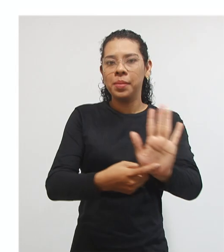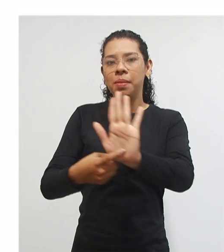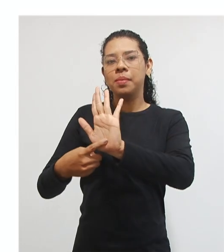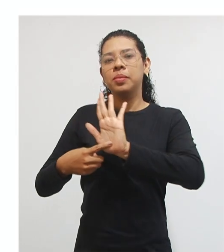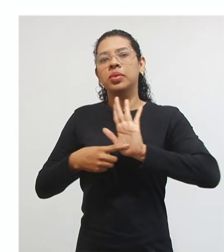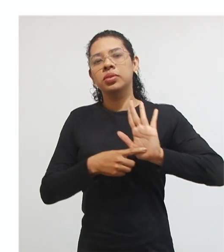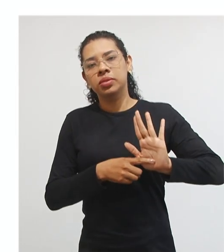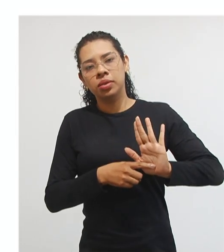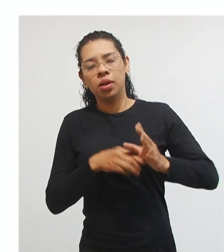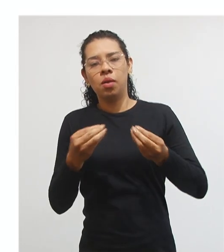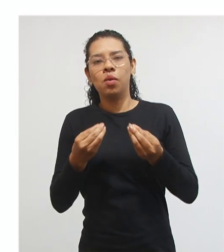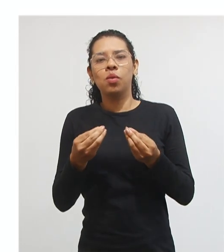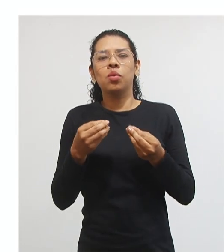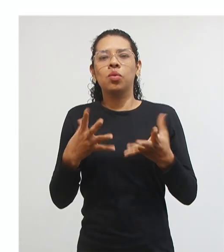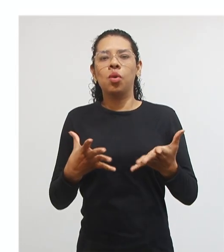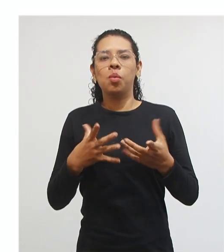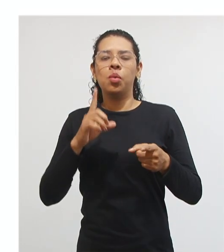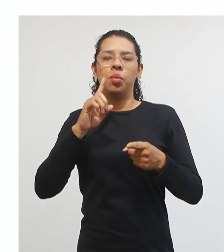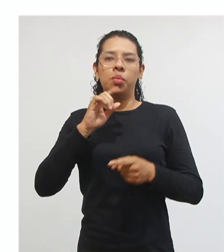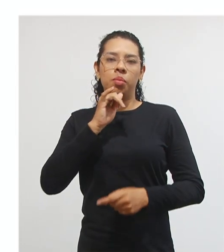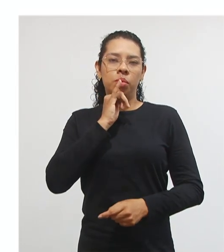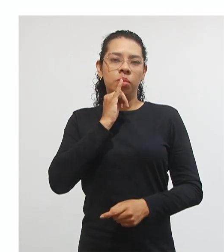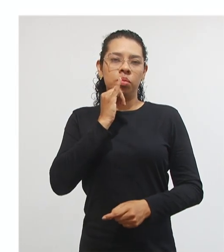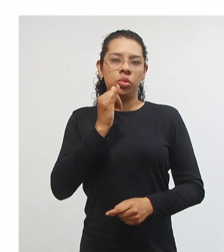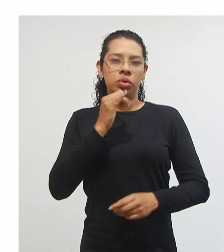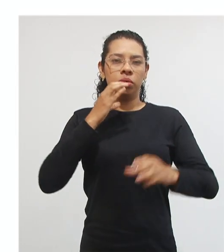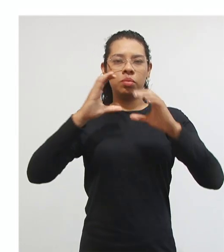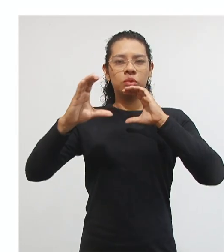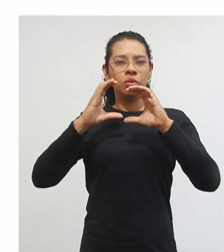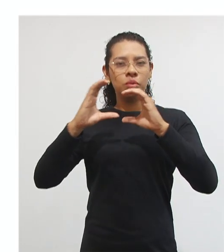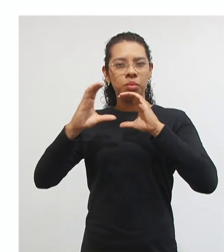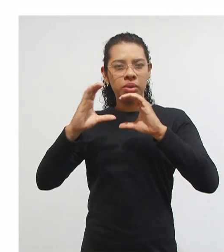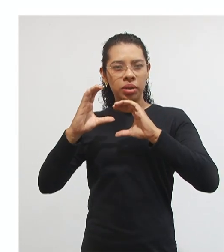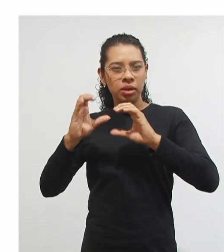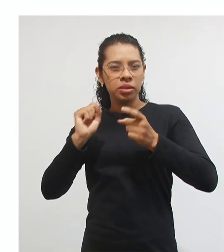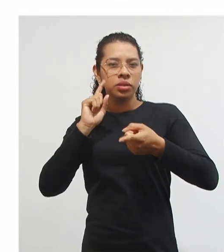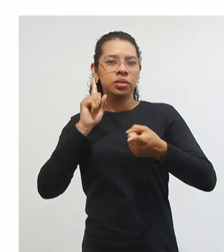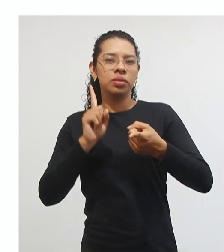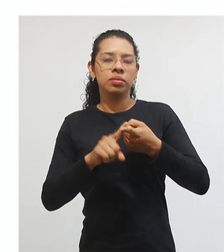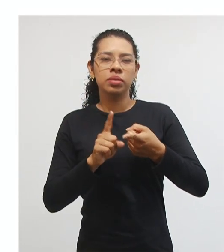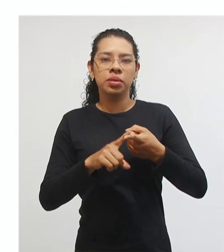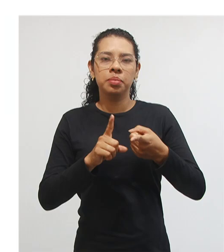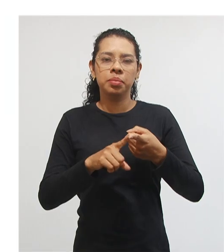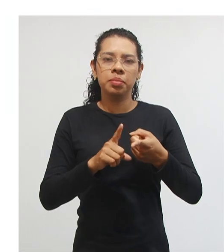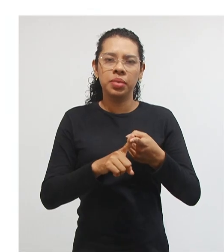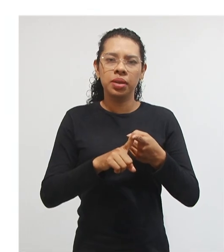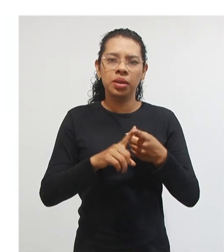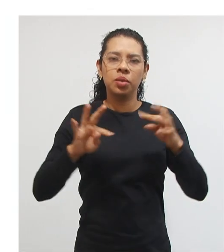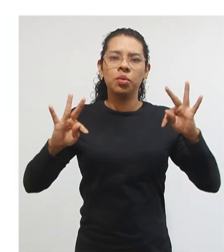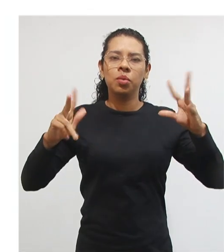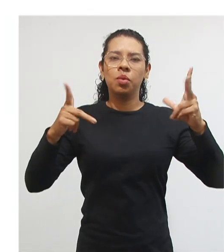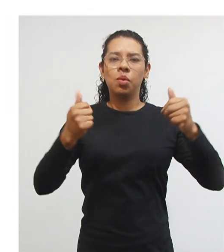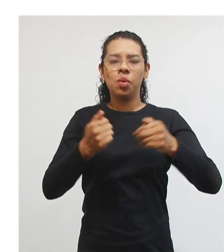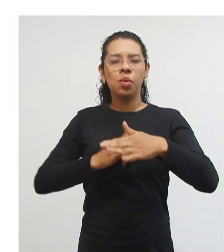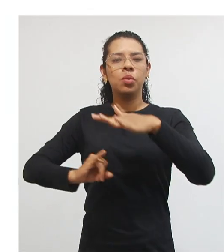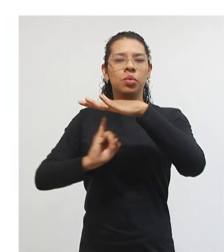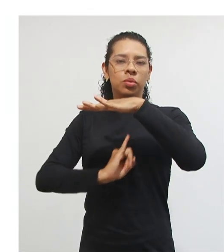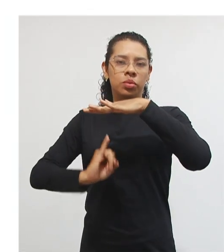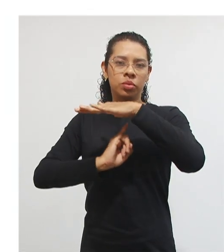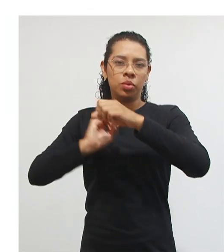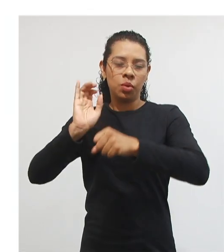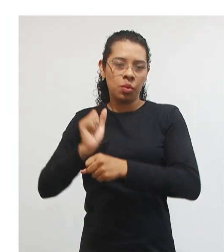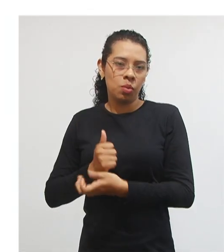Da propaganda corporativa, de parcerias e apoios com outras instituições, e a assessoria